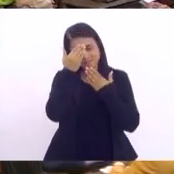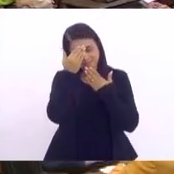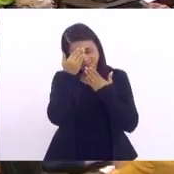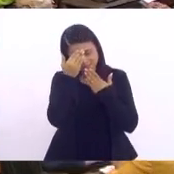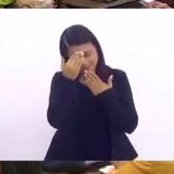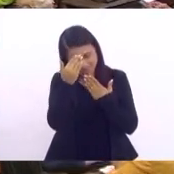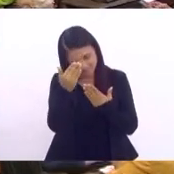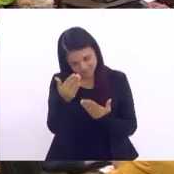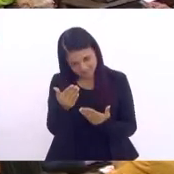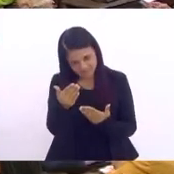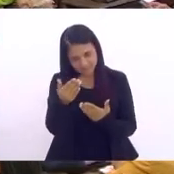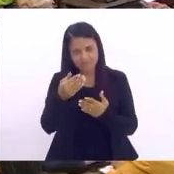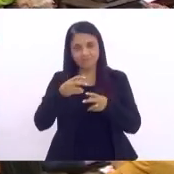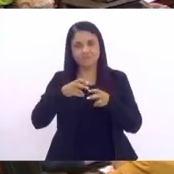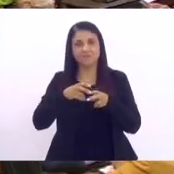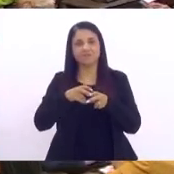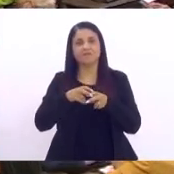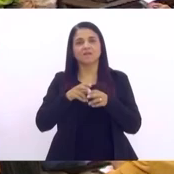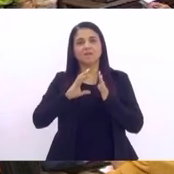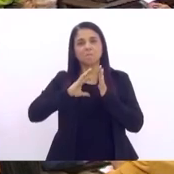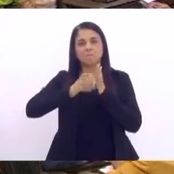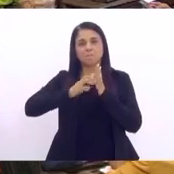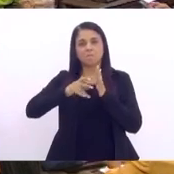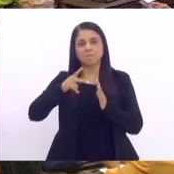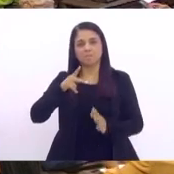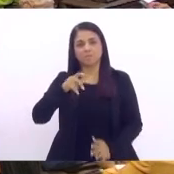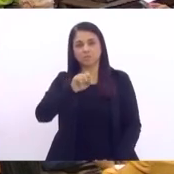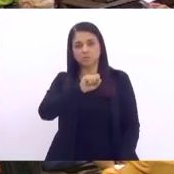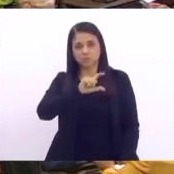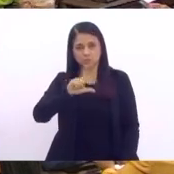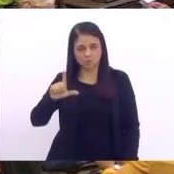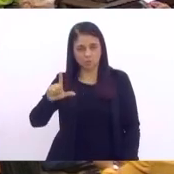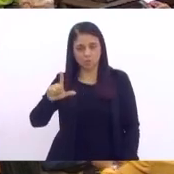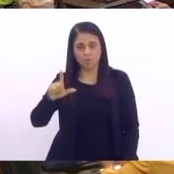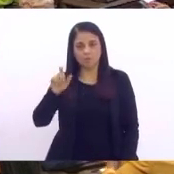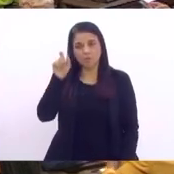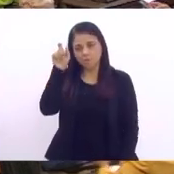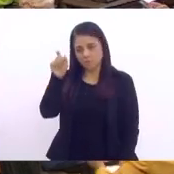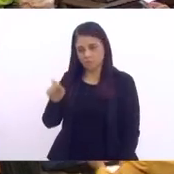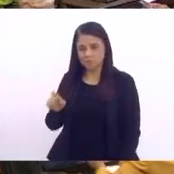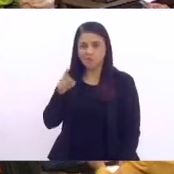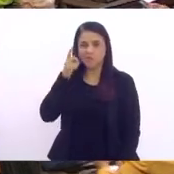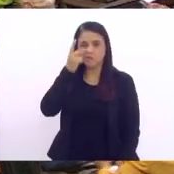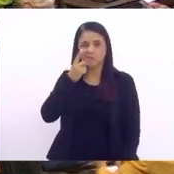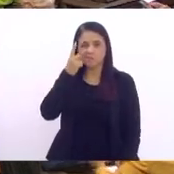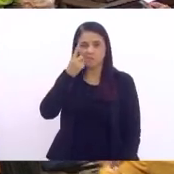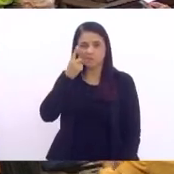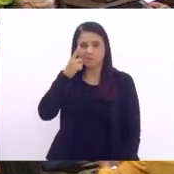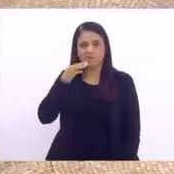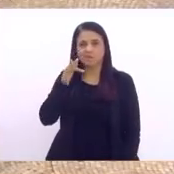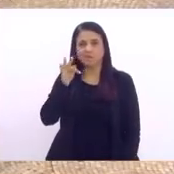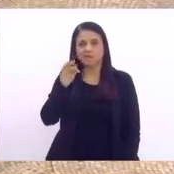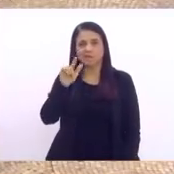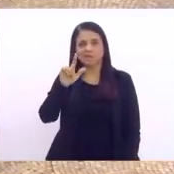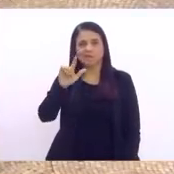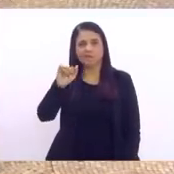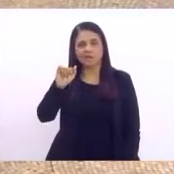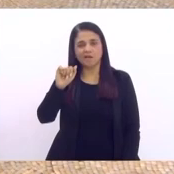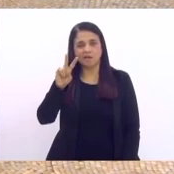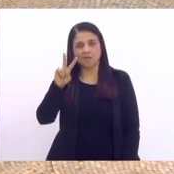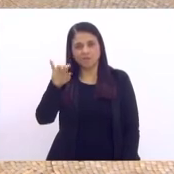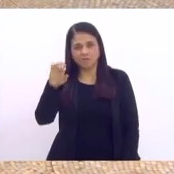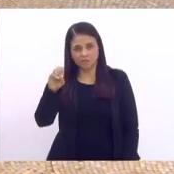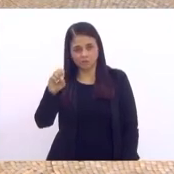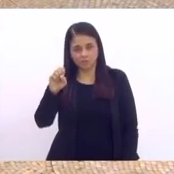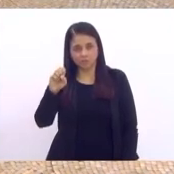PSOL, na pessoa do deputado Flávio Serafini, que retirou